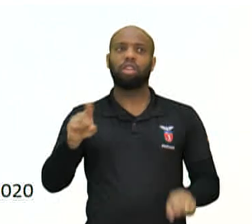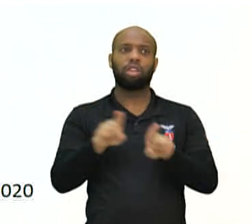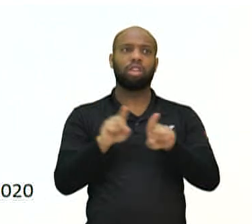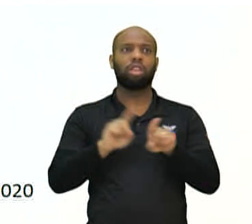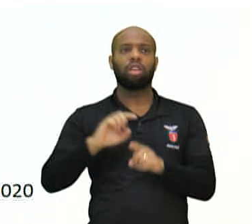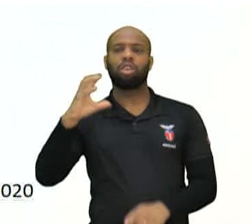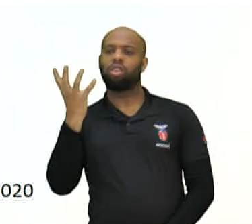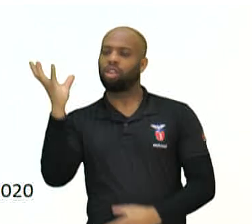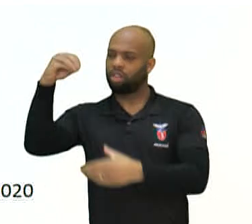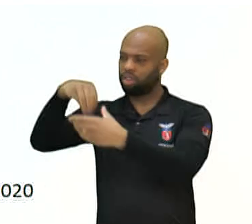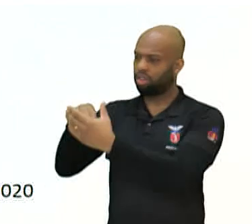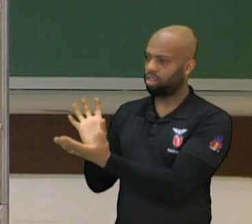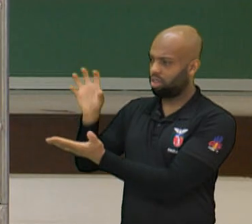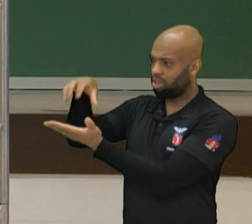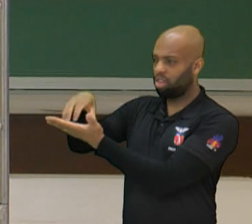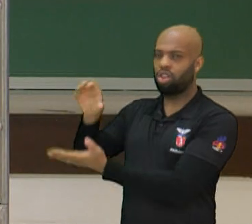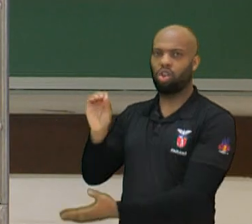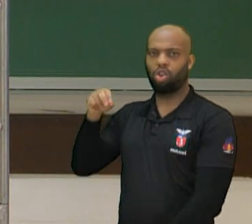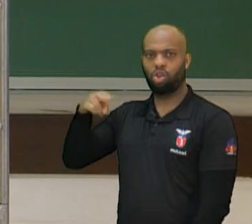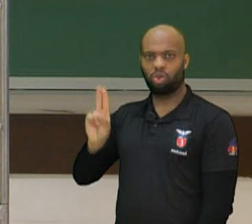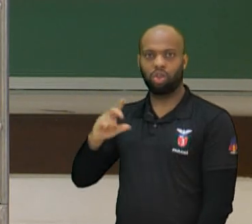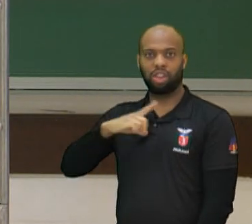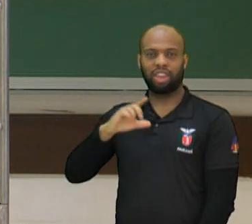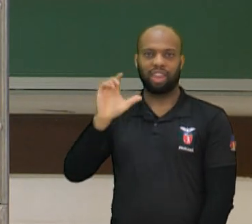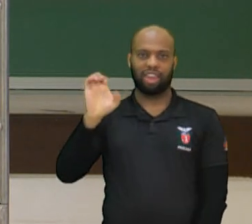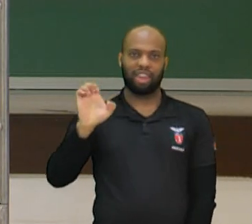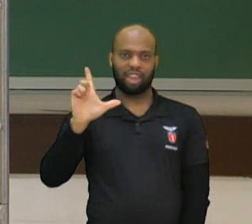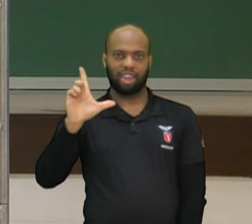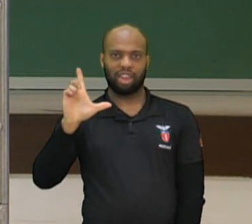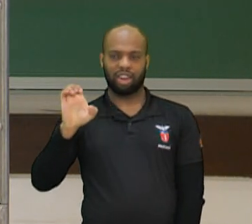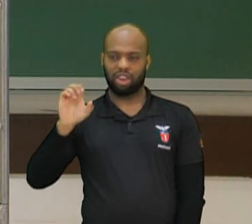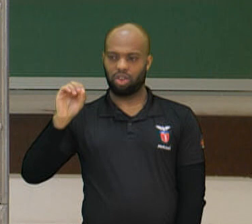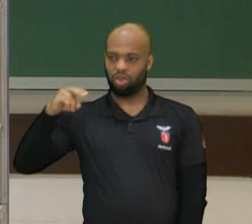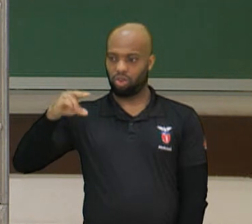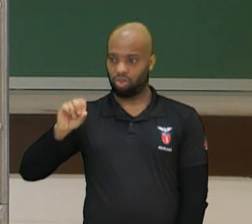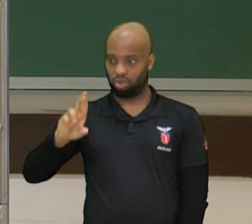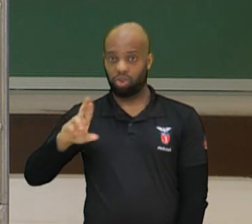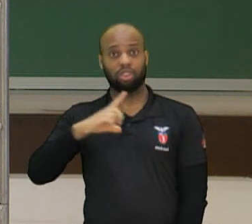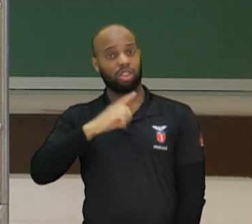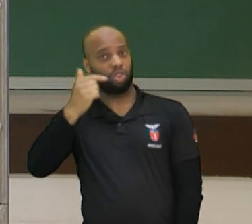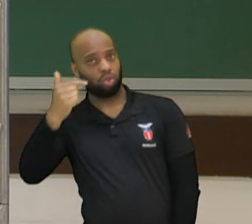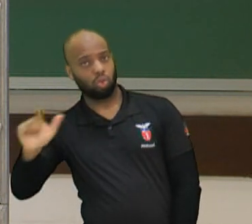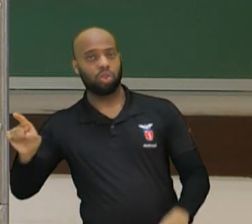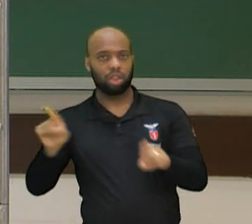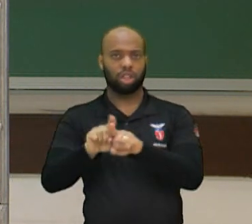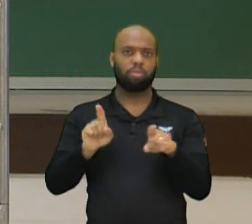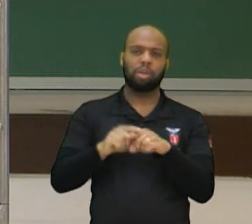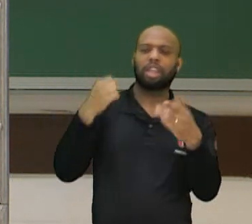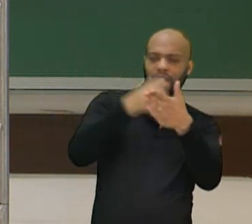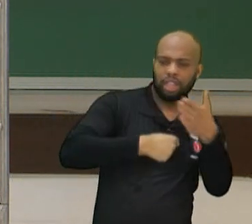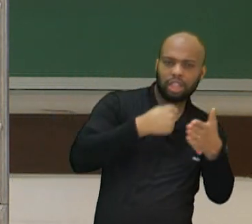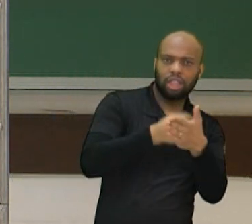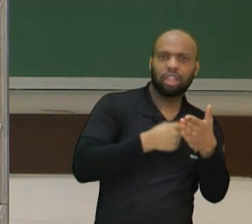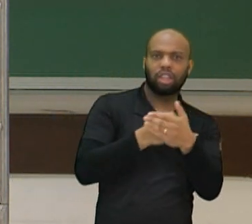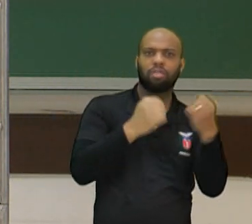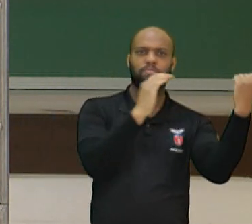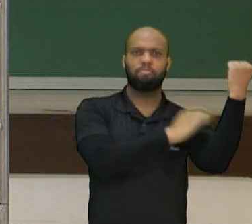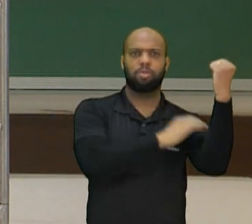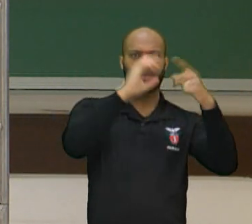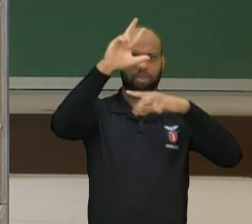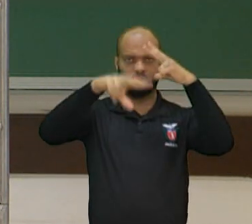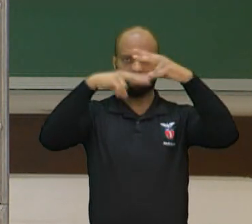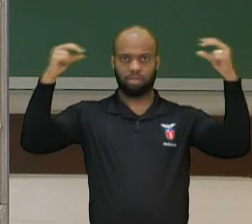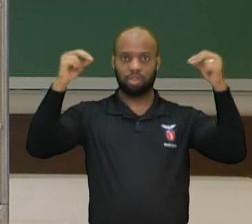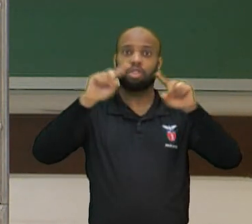lá na ONU, com a Eleanor Roosevelt, ela se repete, e temos várias outras ondas do movimento feminista.